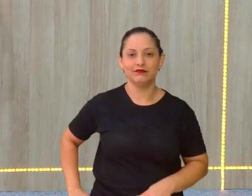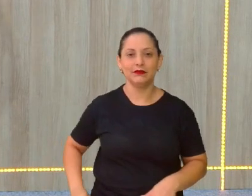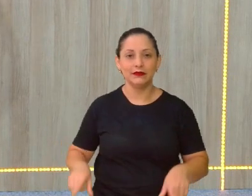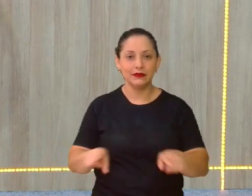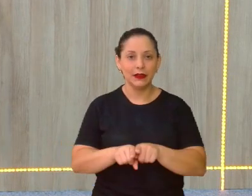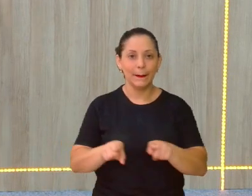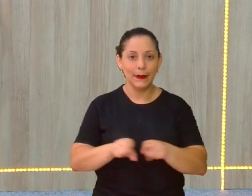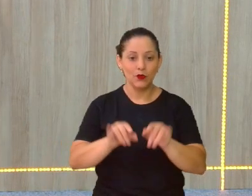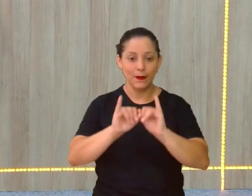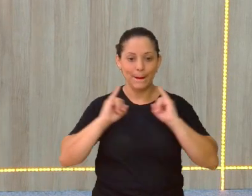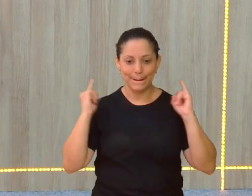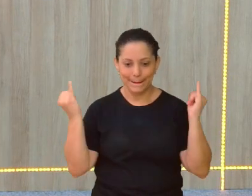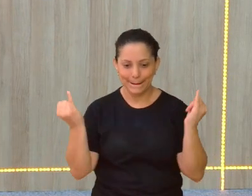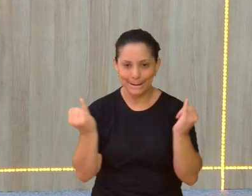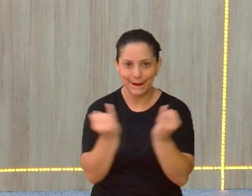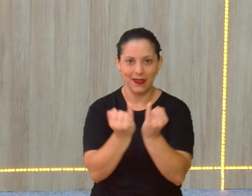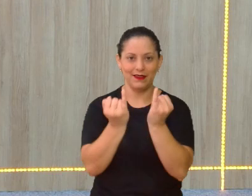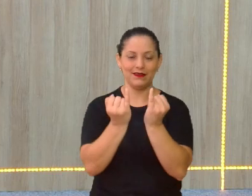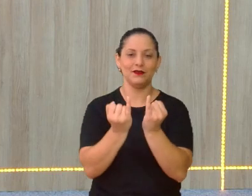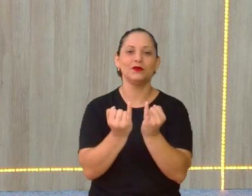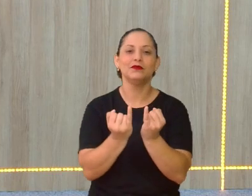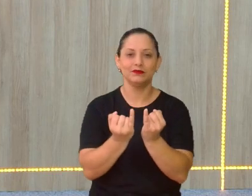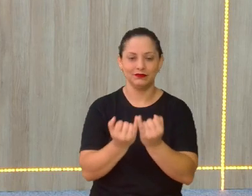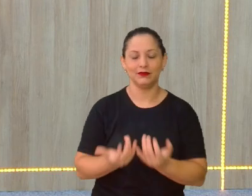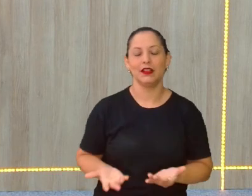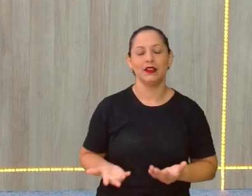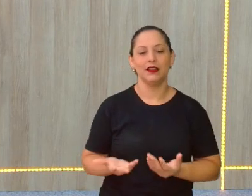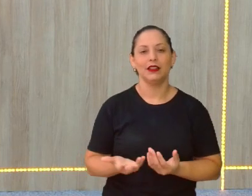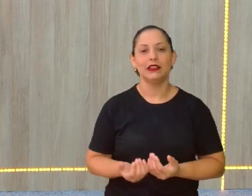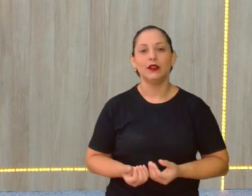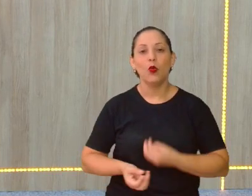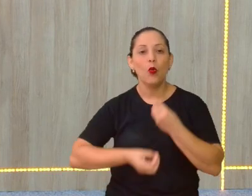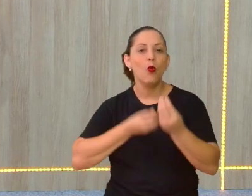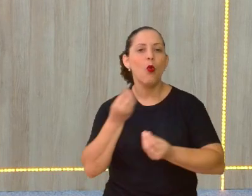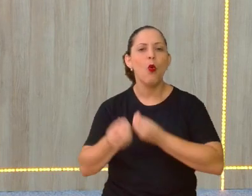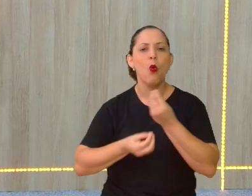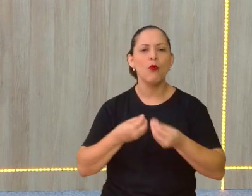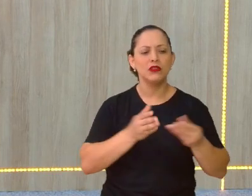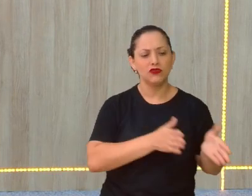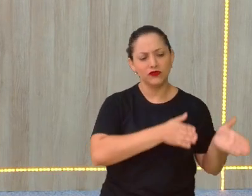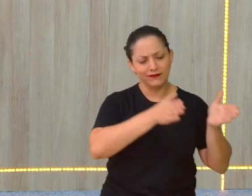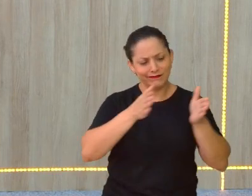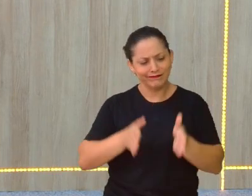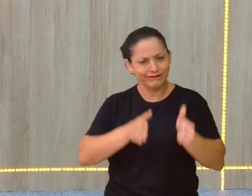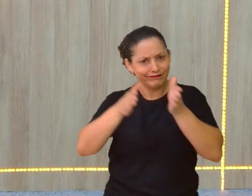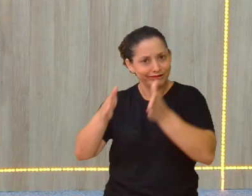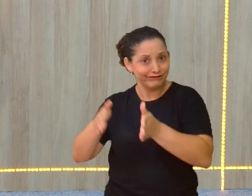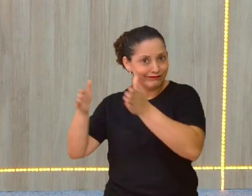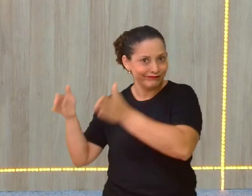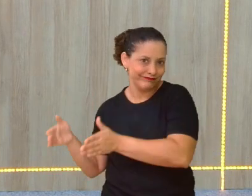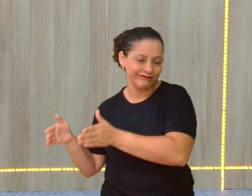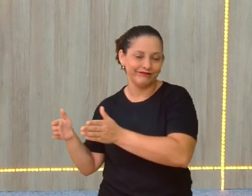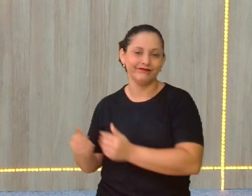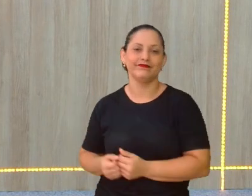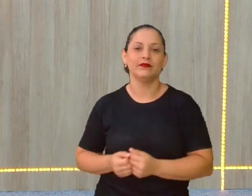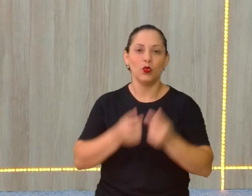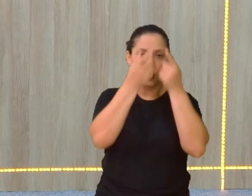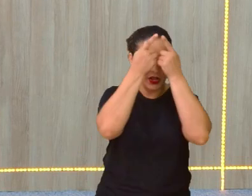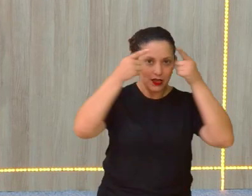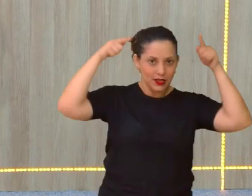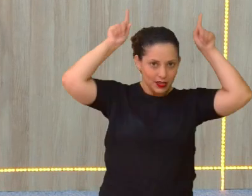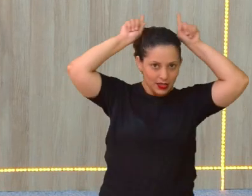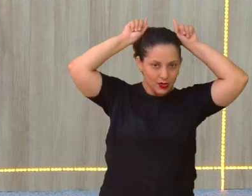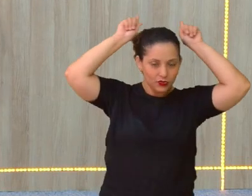povo tão interessante, tão importante, né? A gente diz, não à toa, né, que os gregos e romanos,